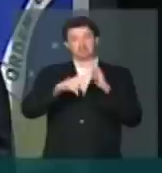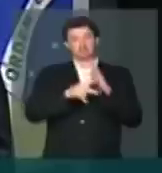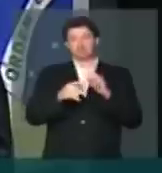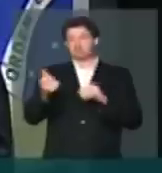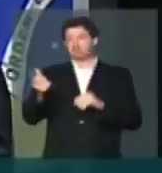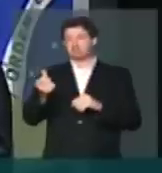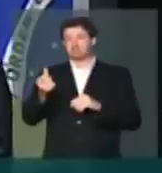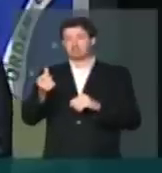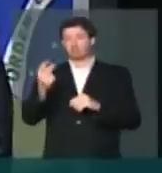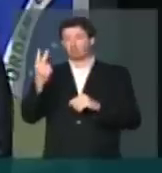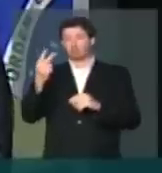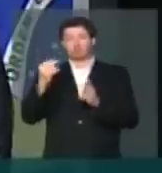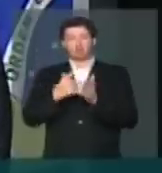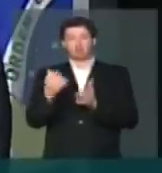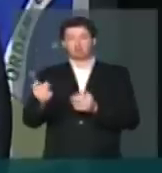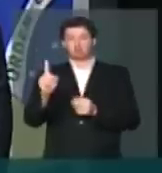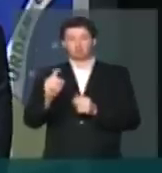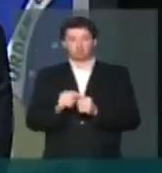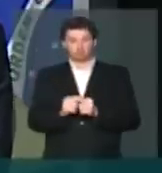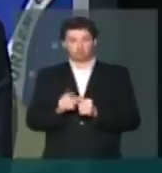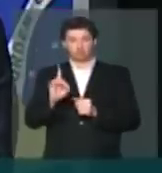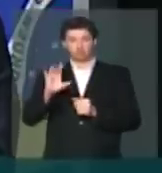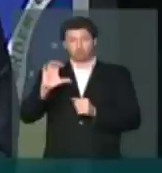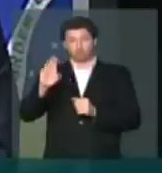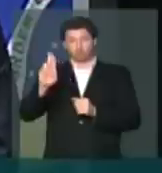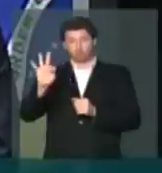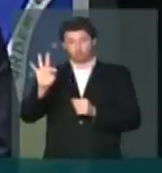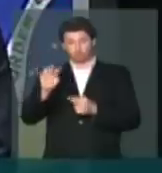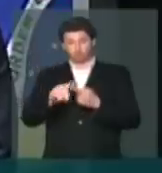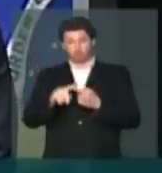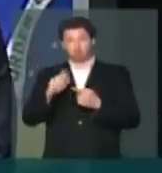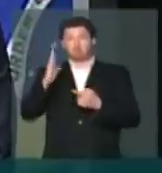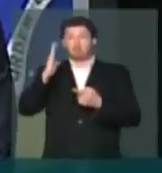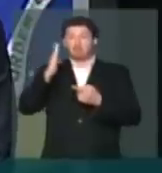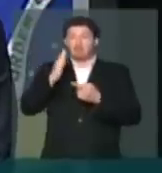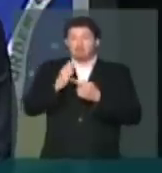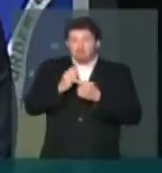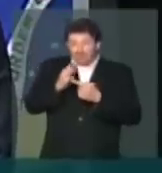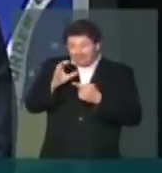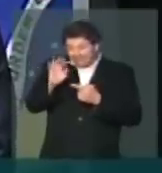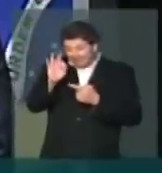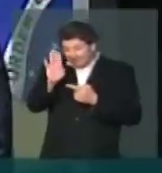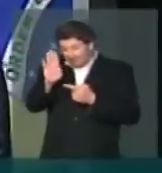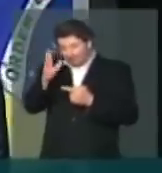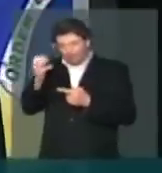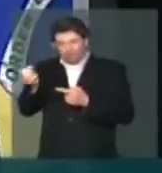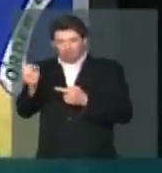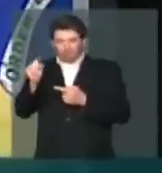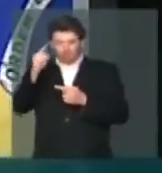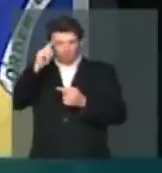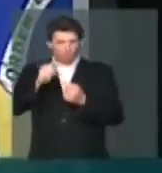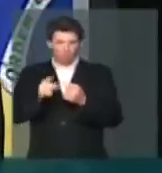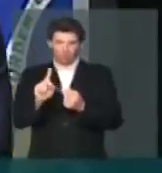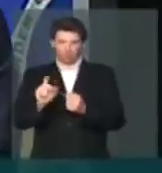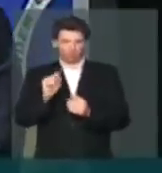sindicais presentes. Apenas a CUT e uma parte da CTB não